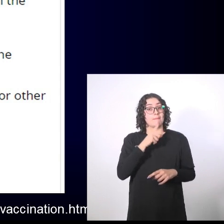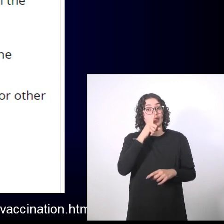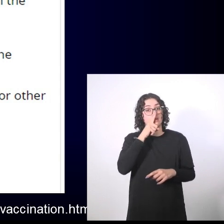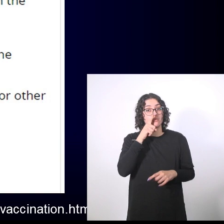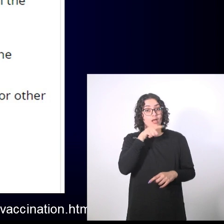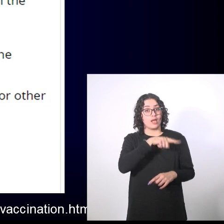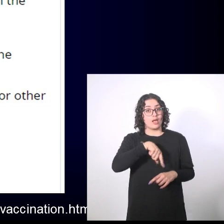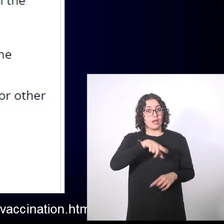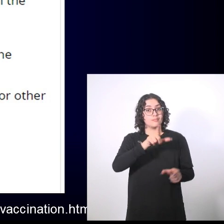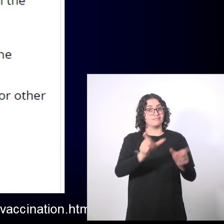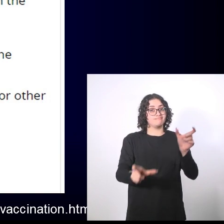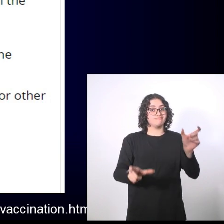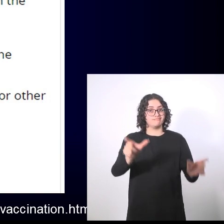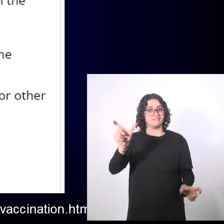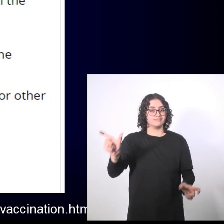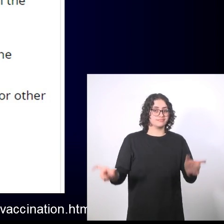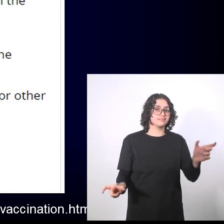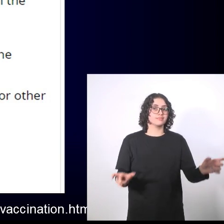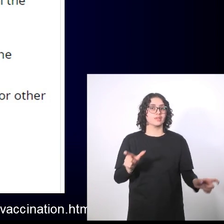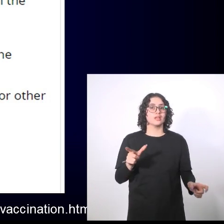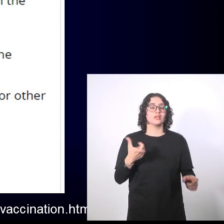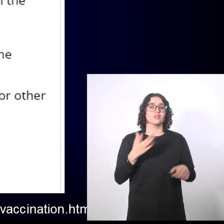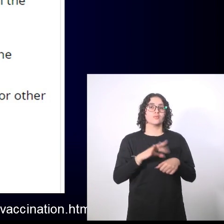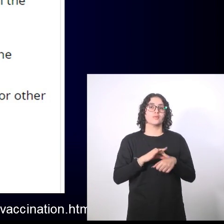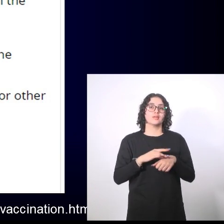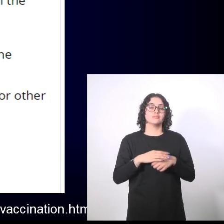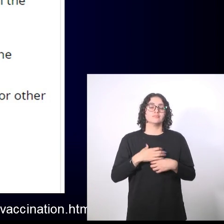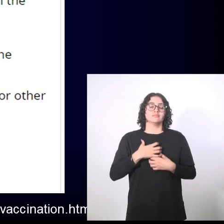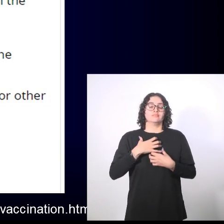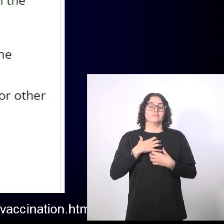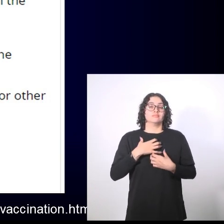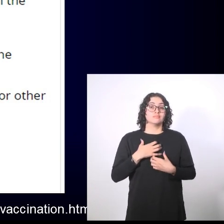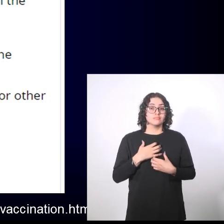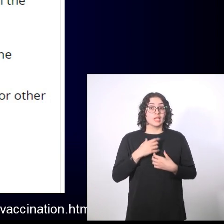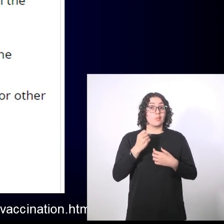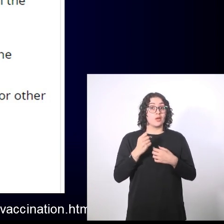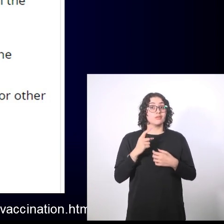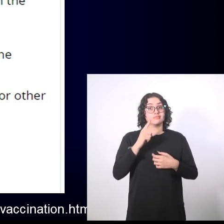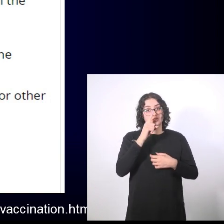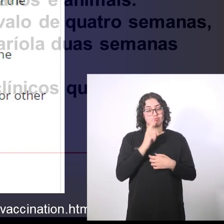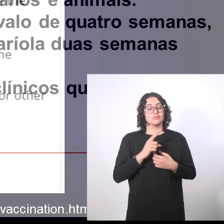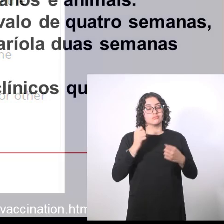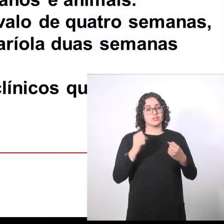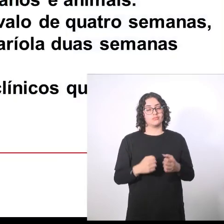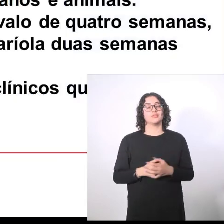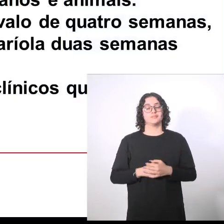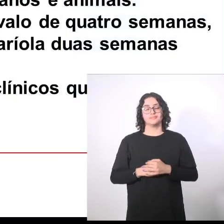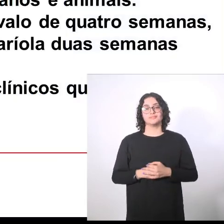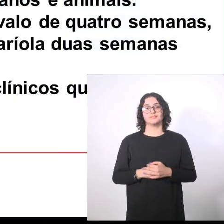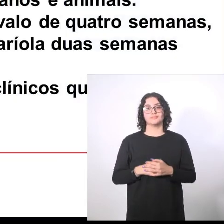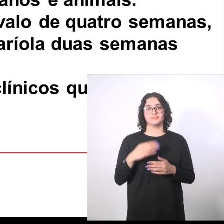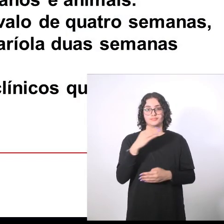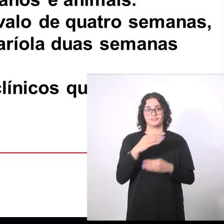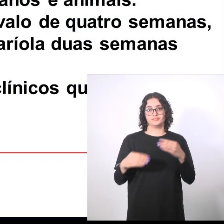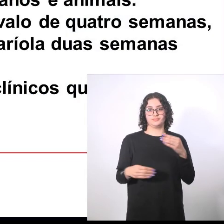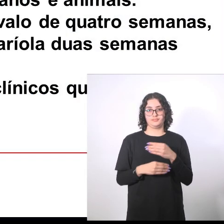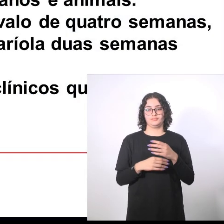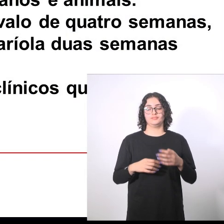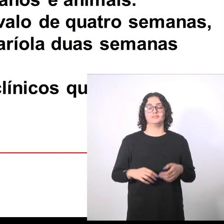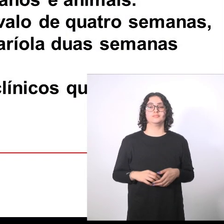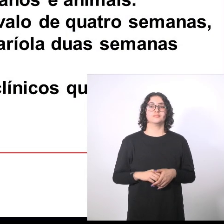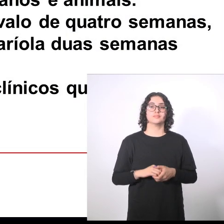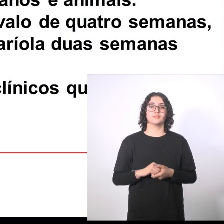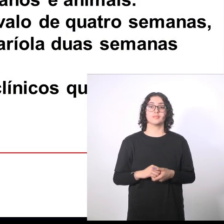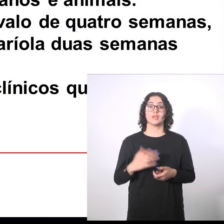pacientes. Pacientes com doença cardíaca, porque também tem uma chance grande de complicação. Próximo. Essa é a vacina